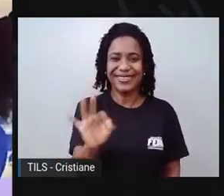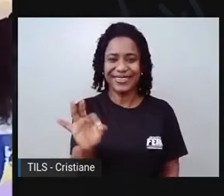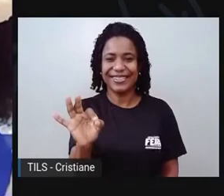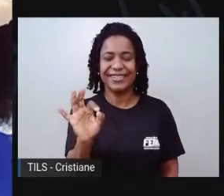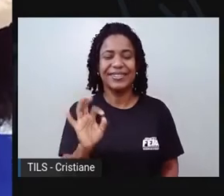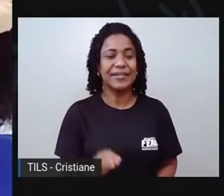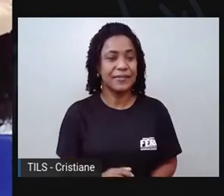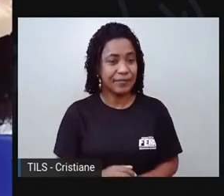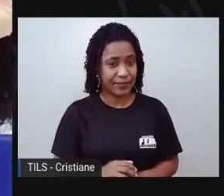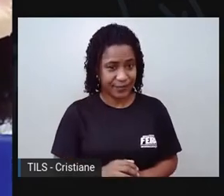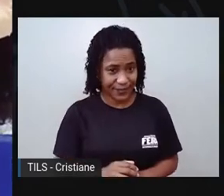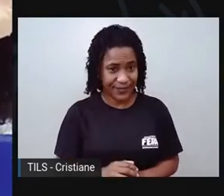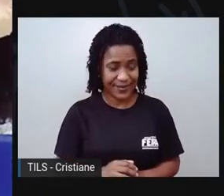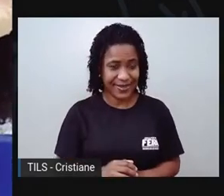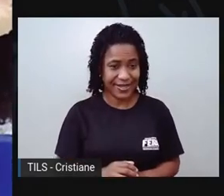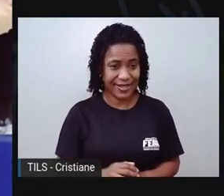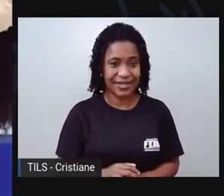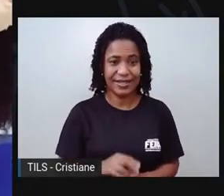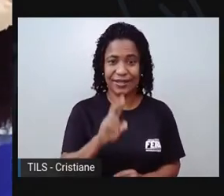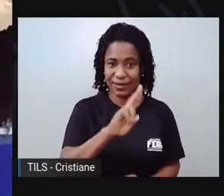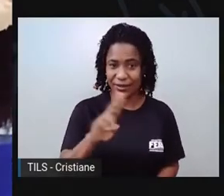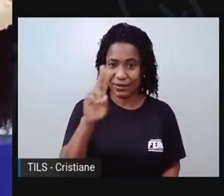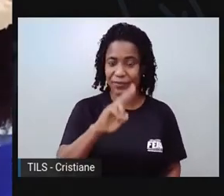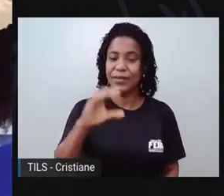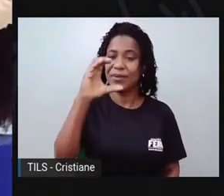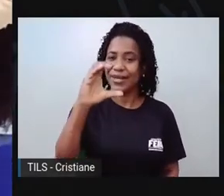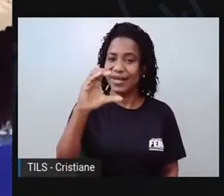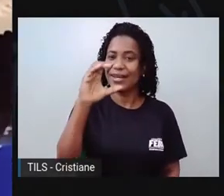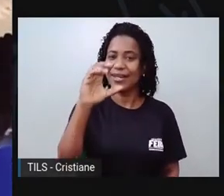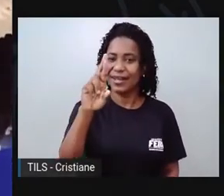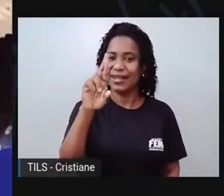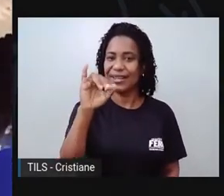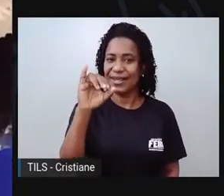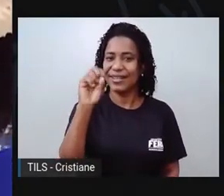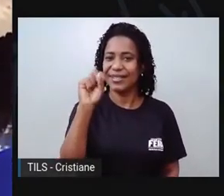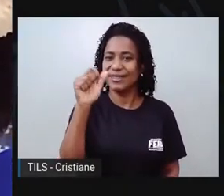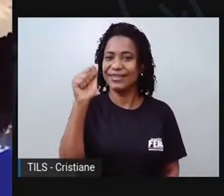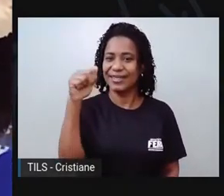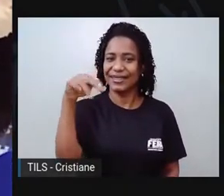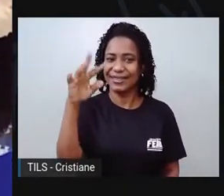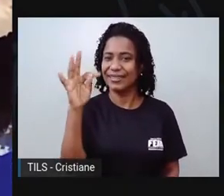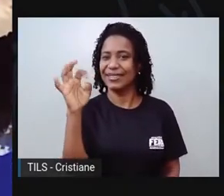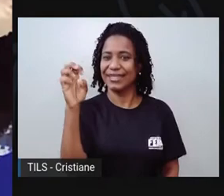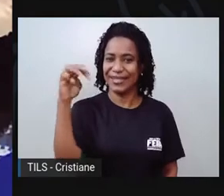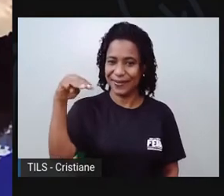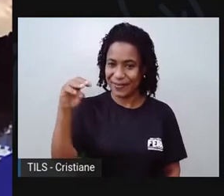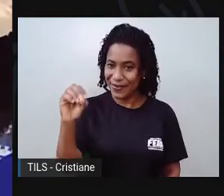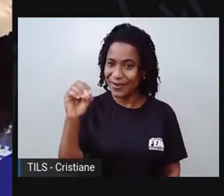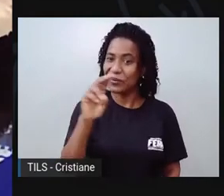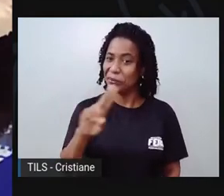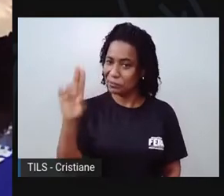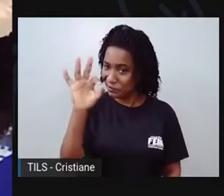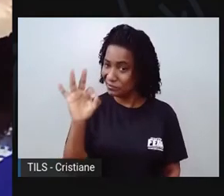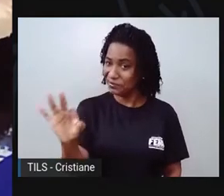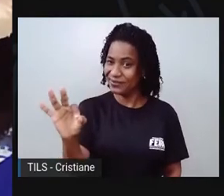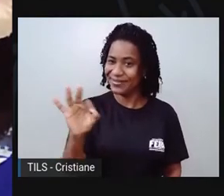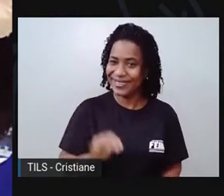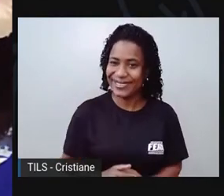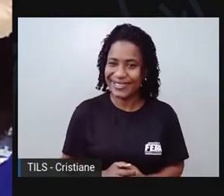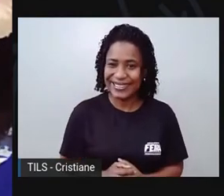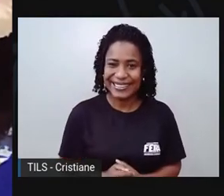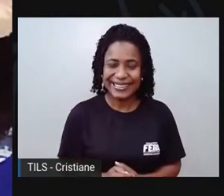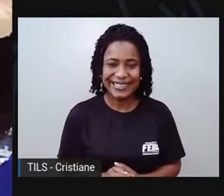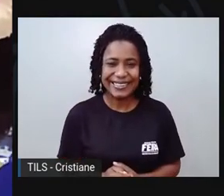Essa flor é chamada de crisântemo. Muito bem. Isso. Tem outra aqui que tá na redinha. E ela apareceu